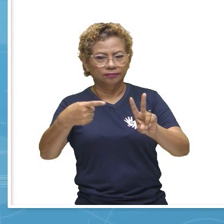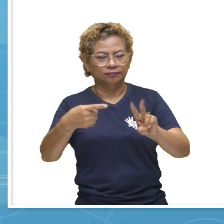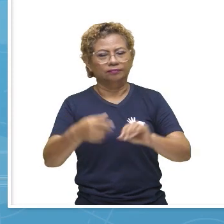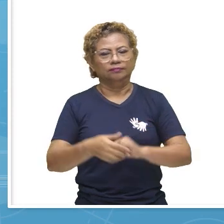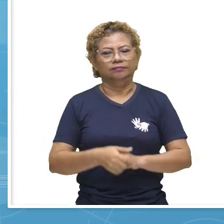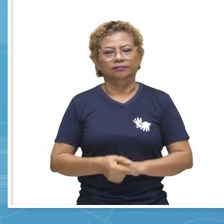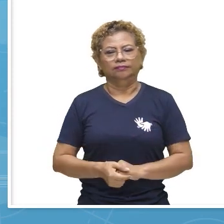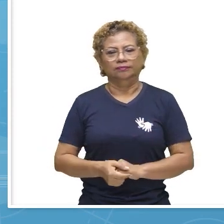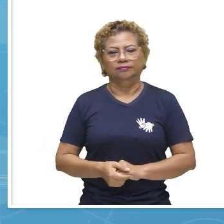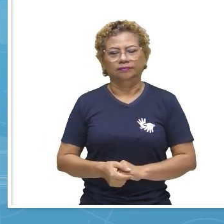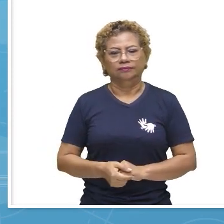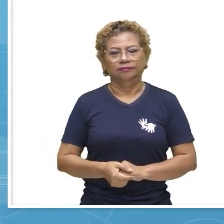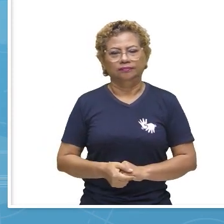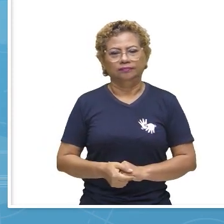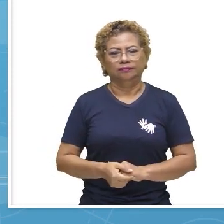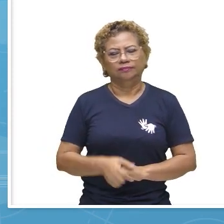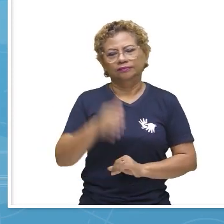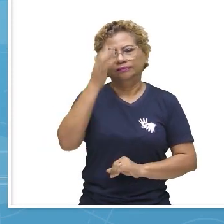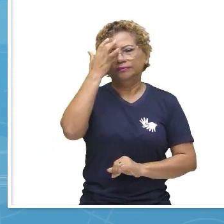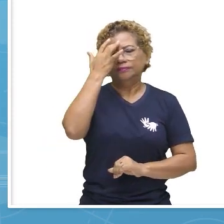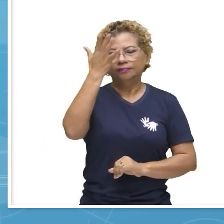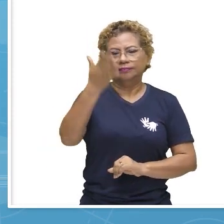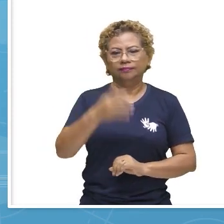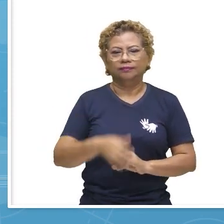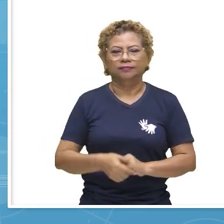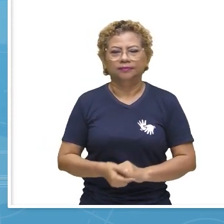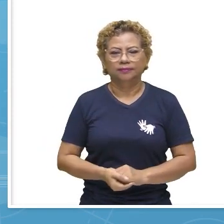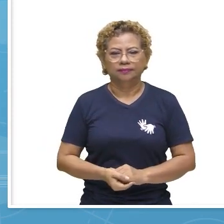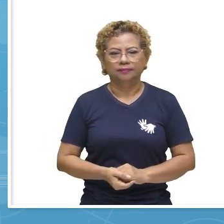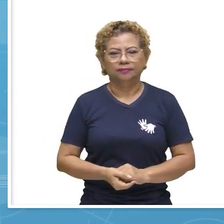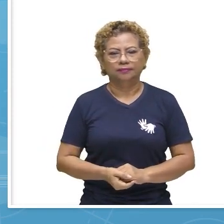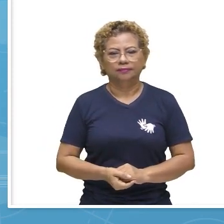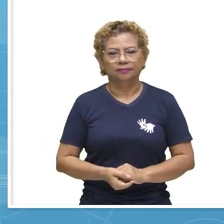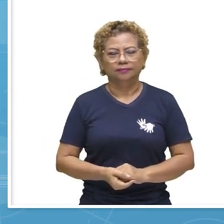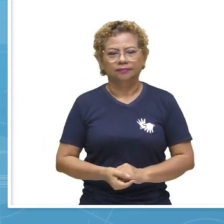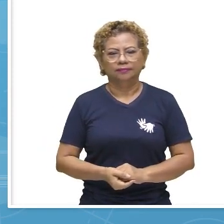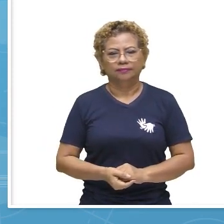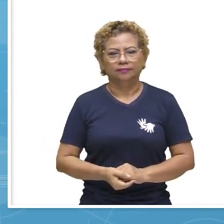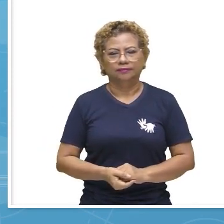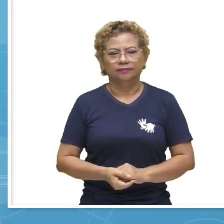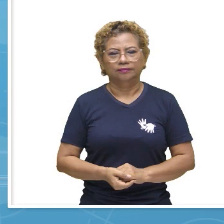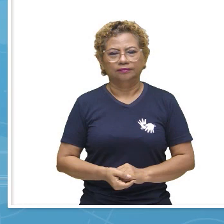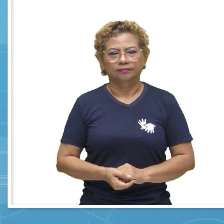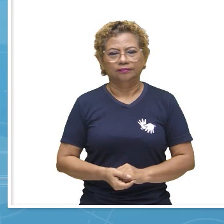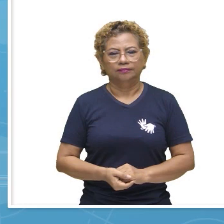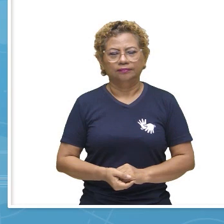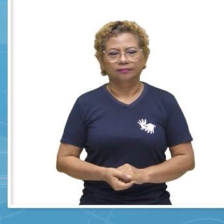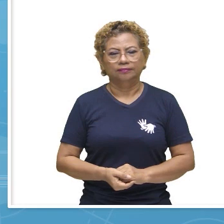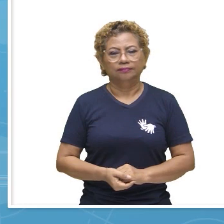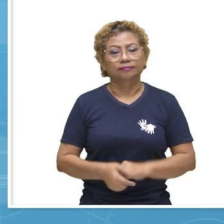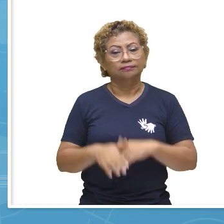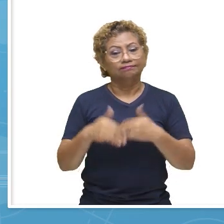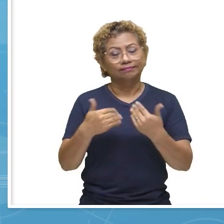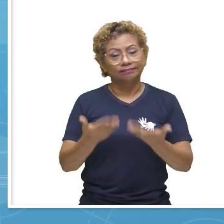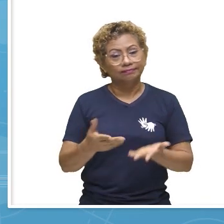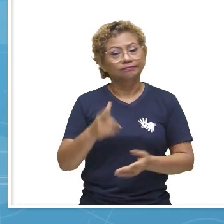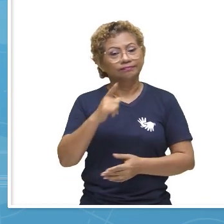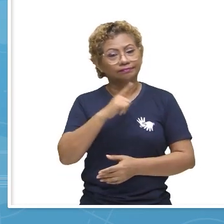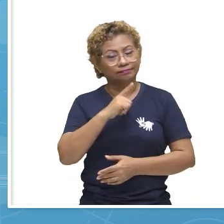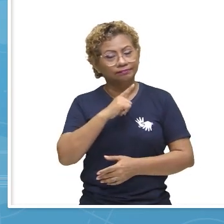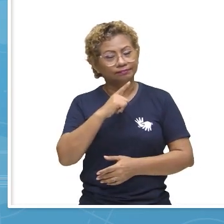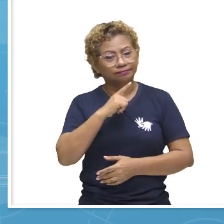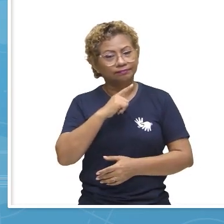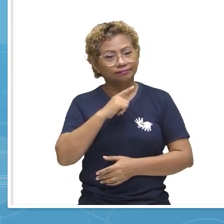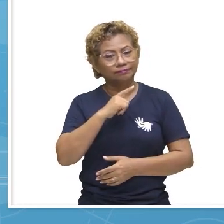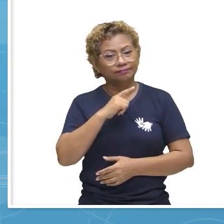Aí teria que calcular mesmo na equação do segundo grau. E aí eu tenho aqui o